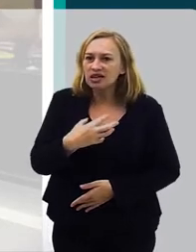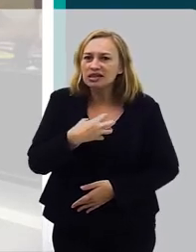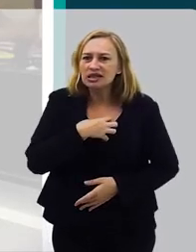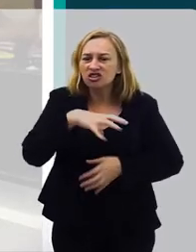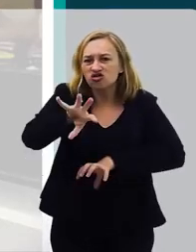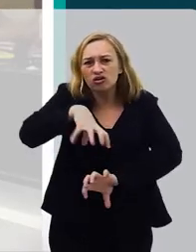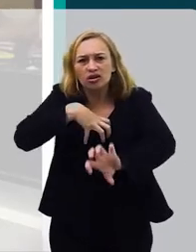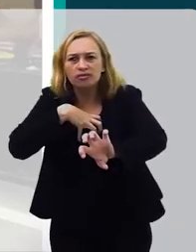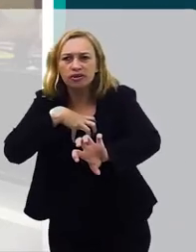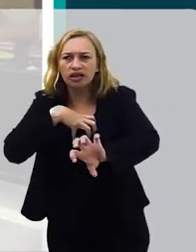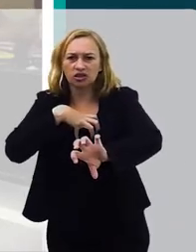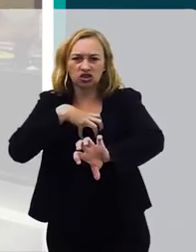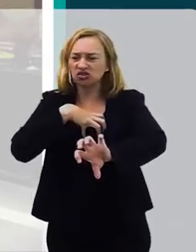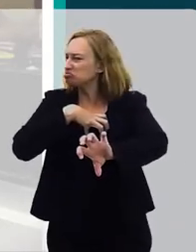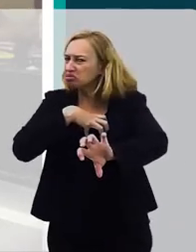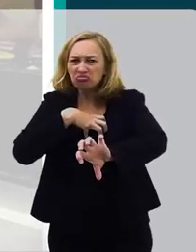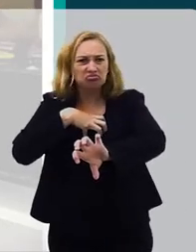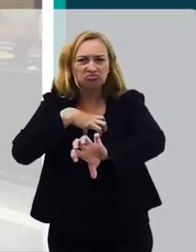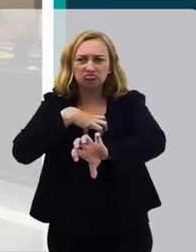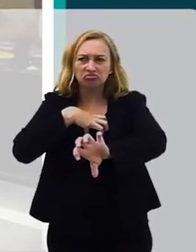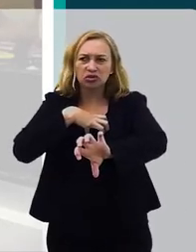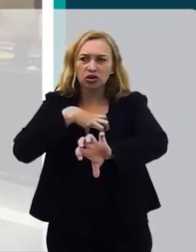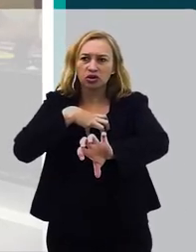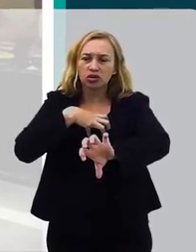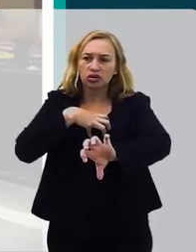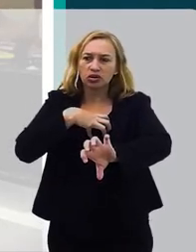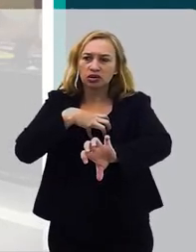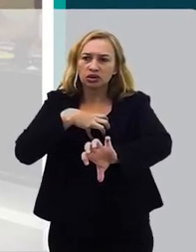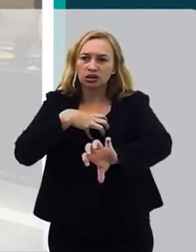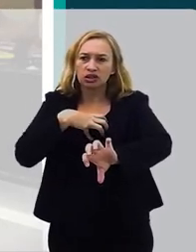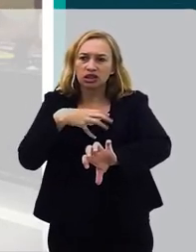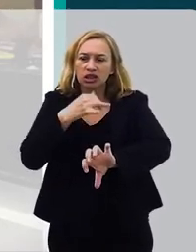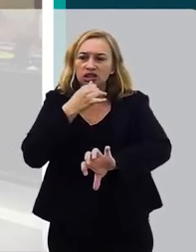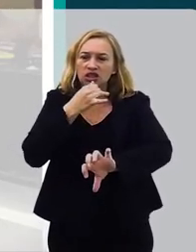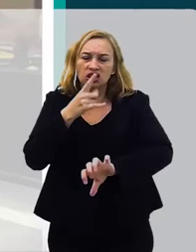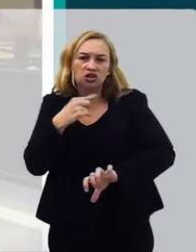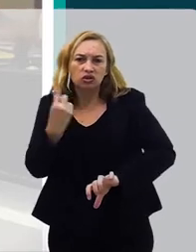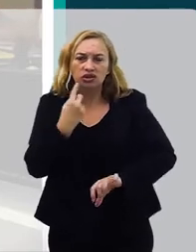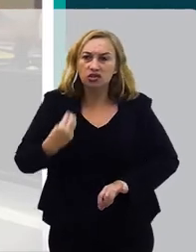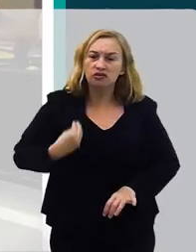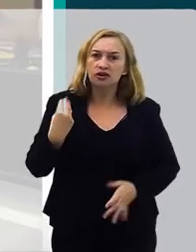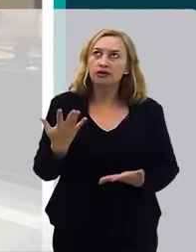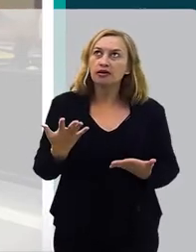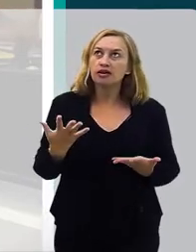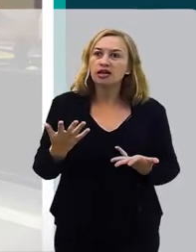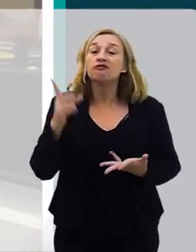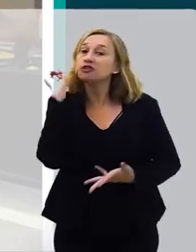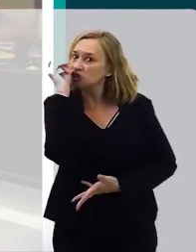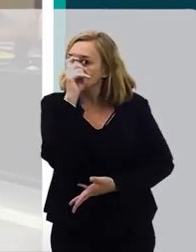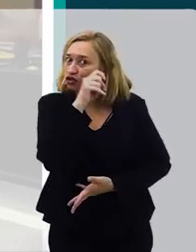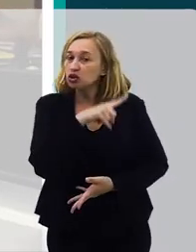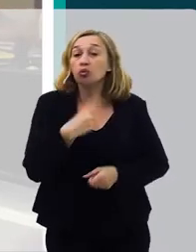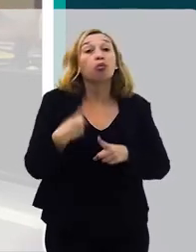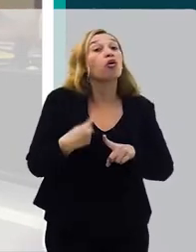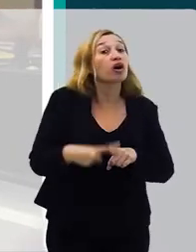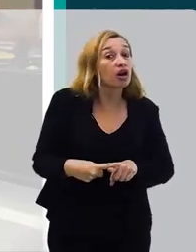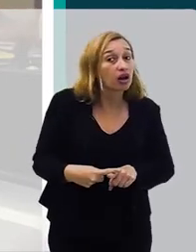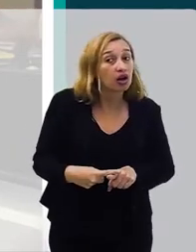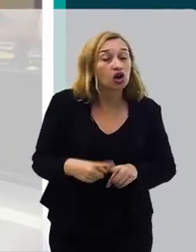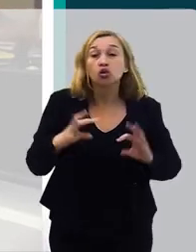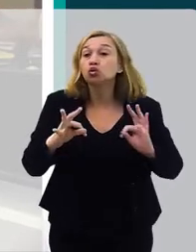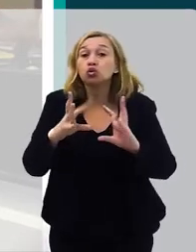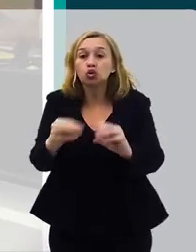sentir empatia por algo que incomoda tanto os nossos corpos, fica muito difícil,